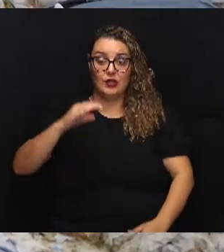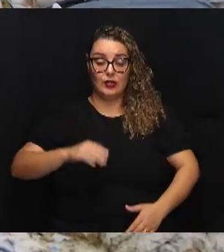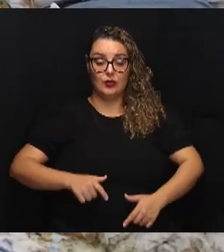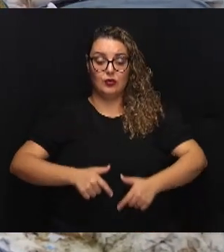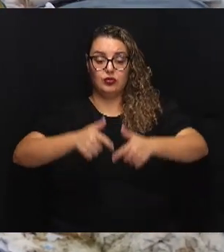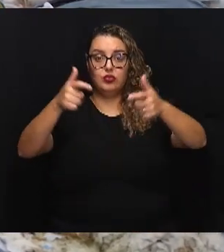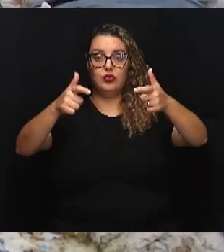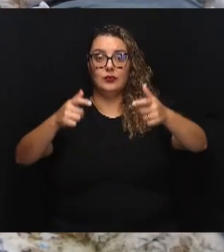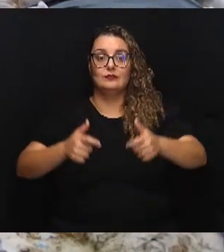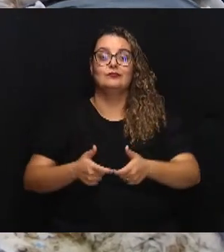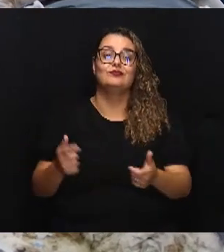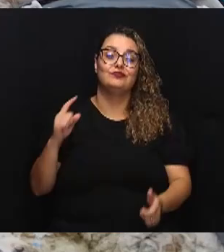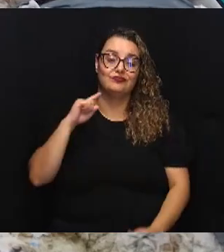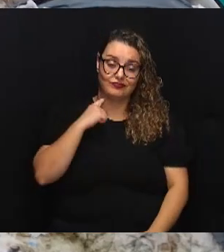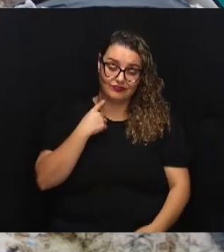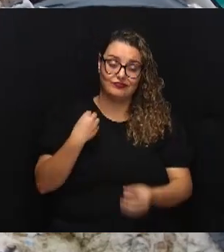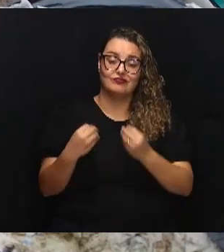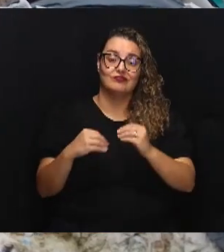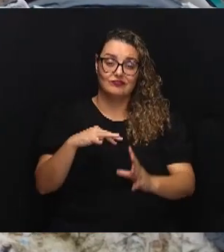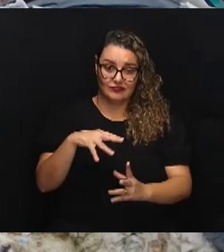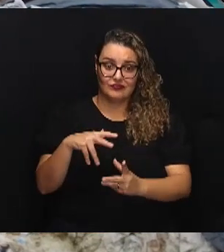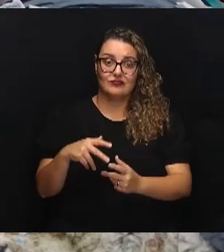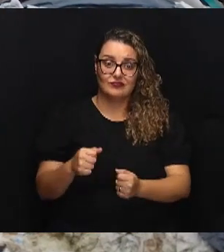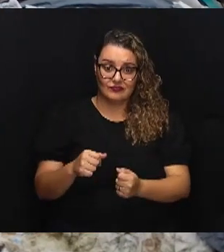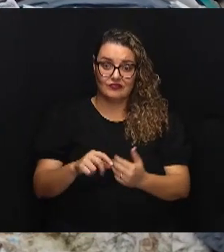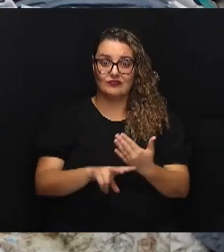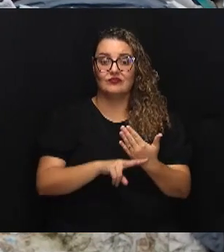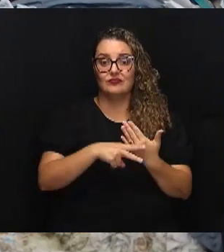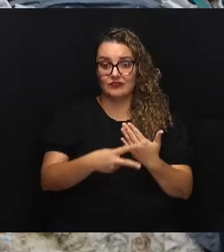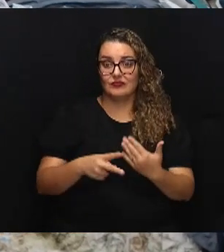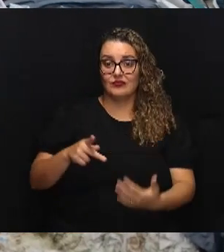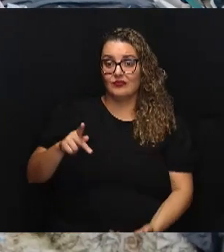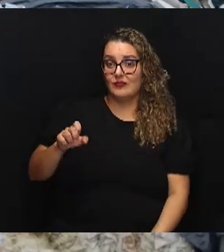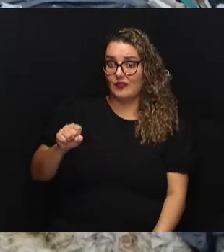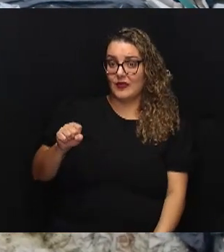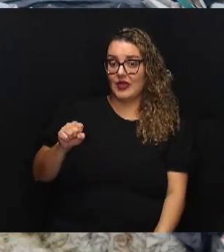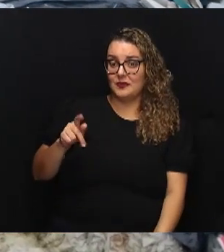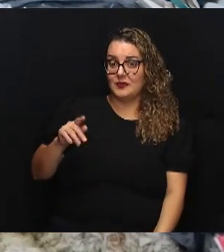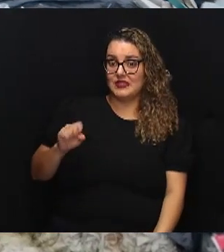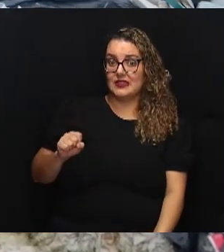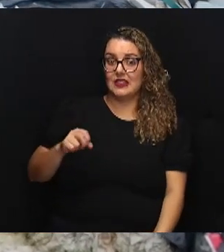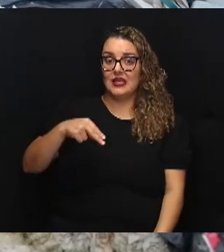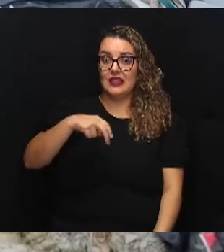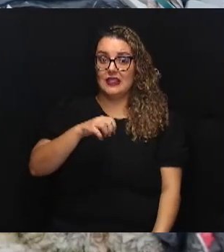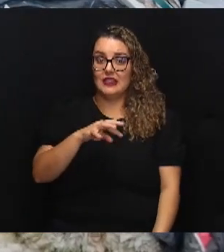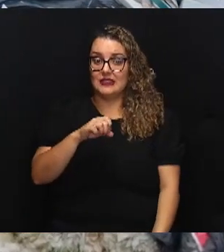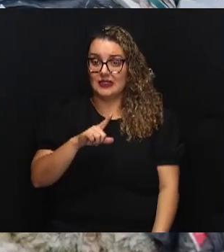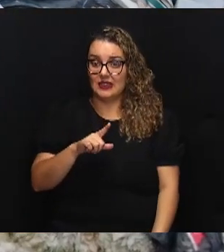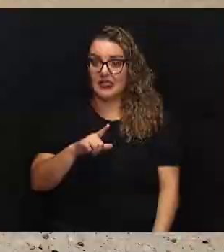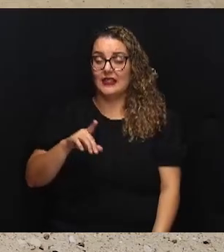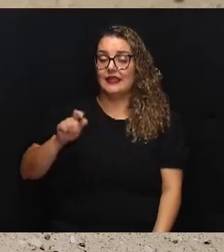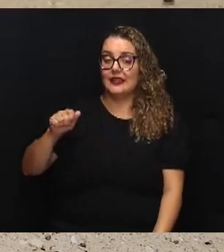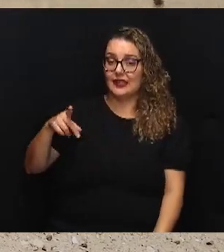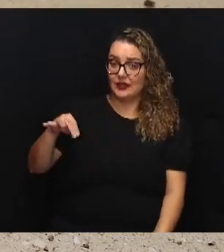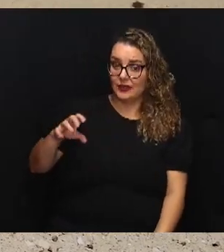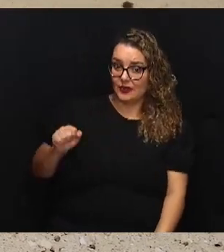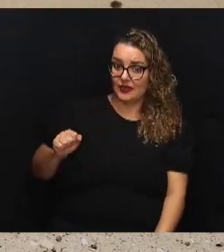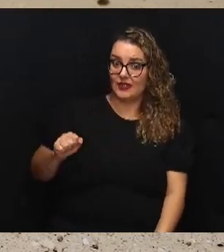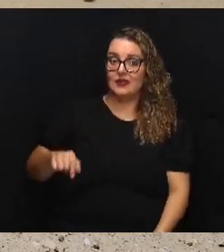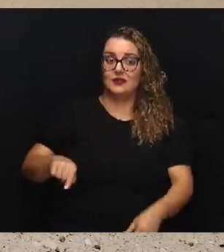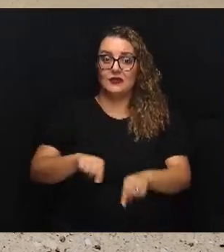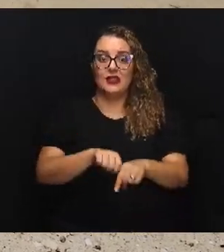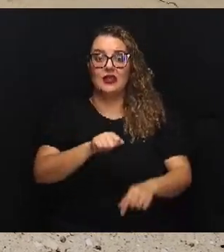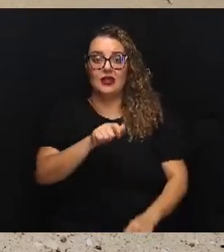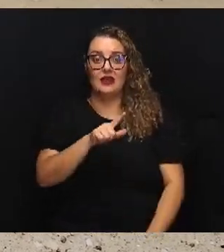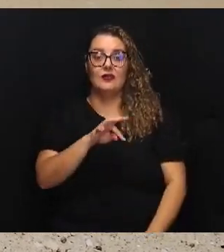maiores poluidores de plástico no mundo, seguida pela PepsiCo, Nestlé, Danone e Altria. A projeção da